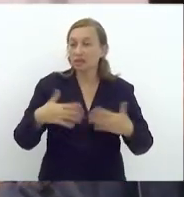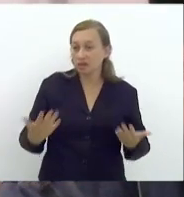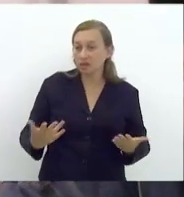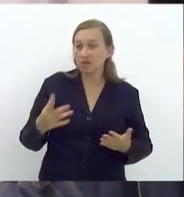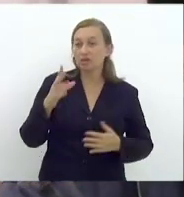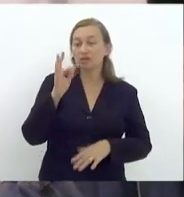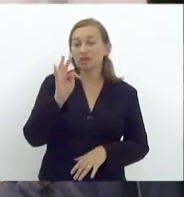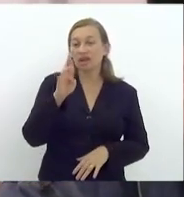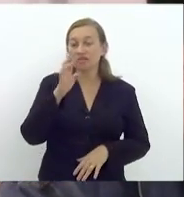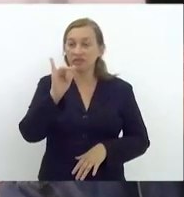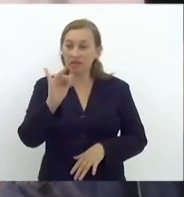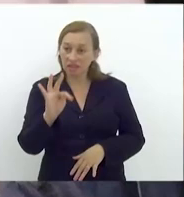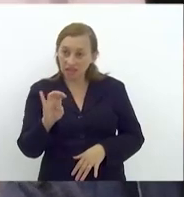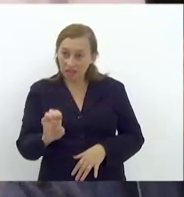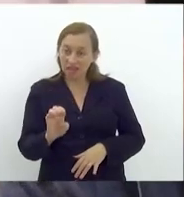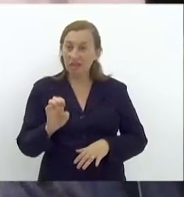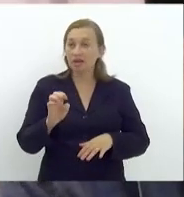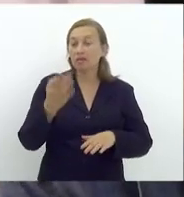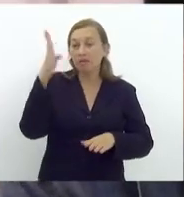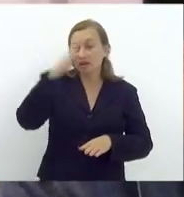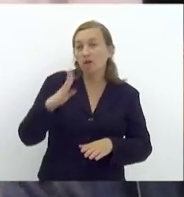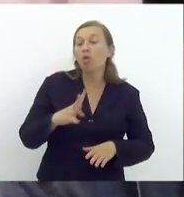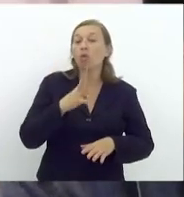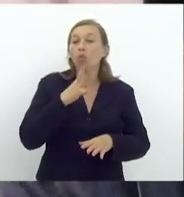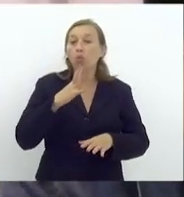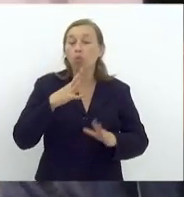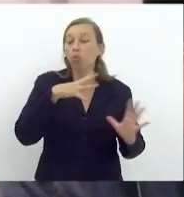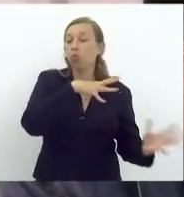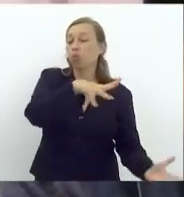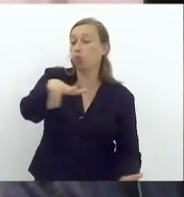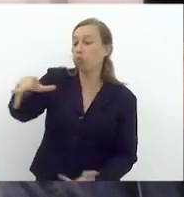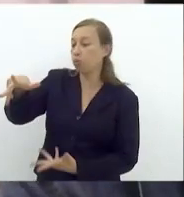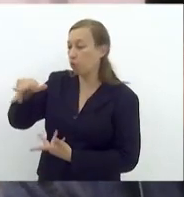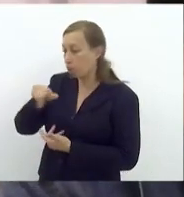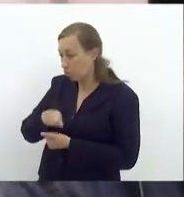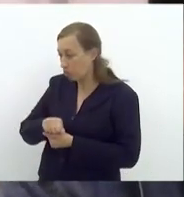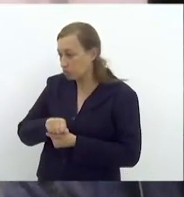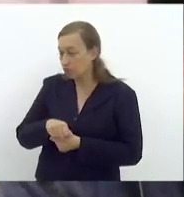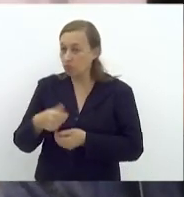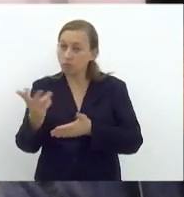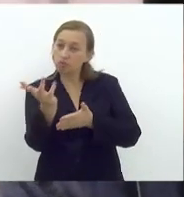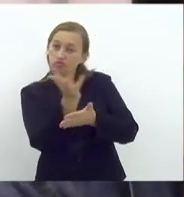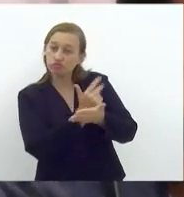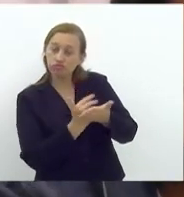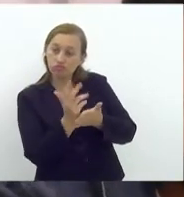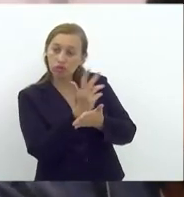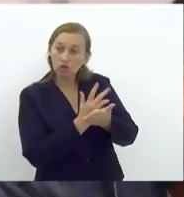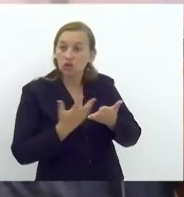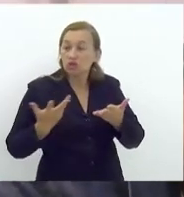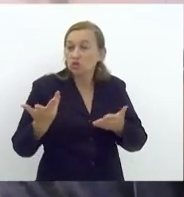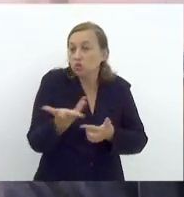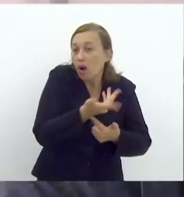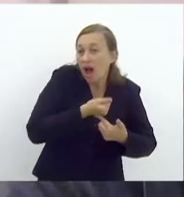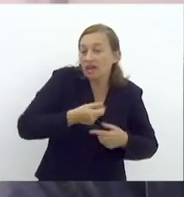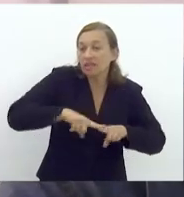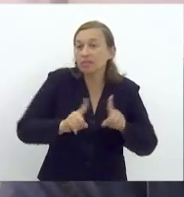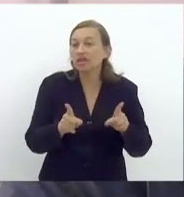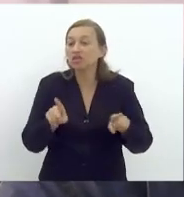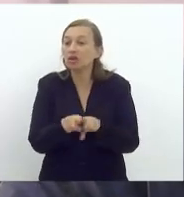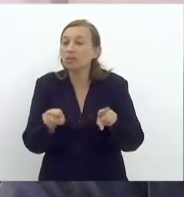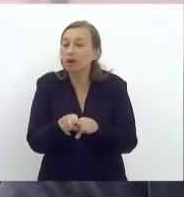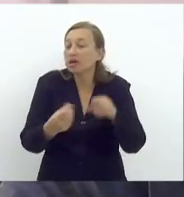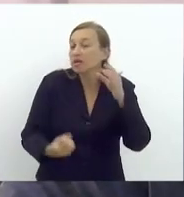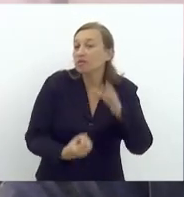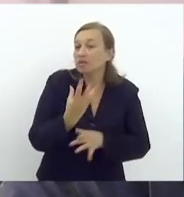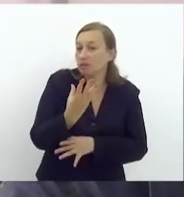brasileiro é conhecido mundialmente não só na sua formato artístico mas até mesmo na sua produção